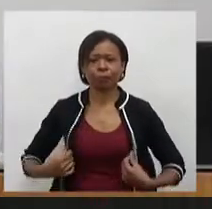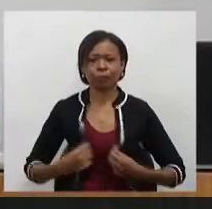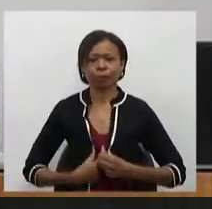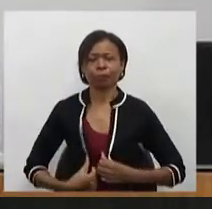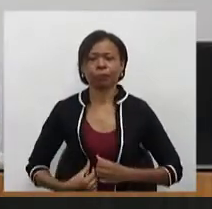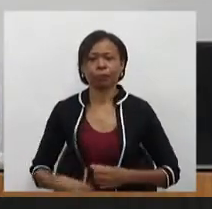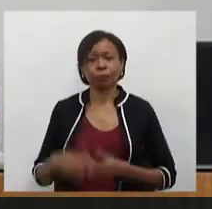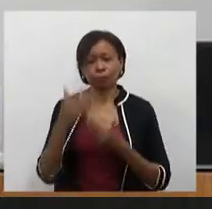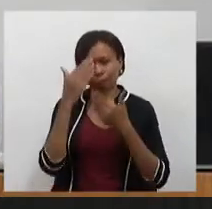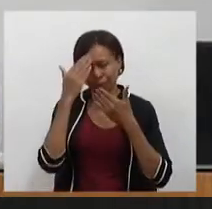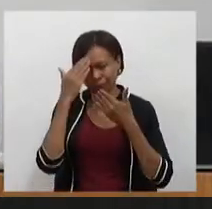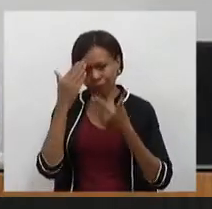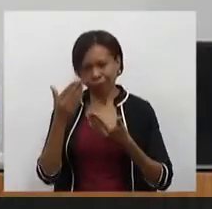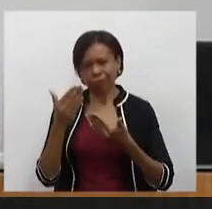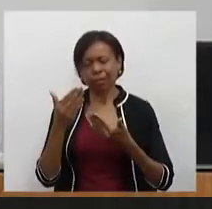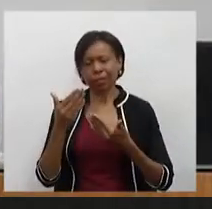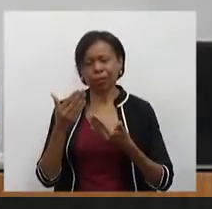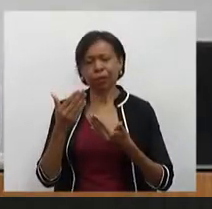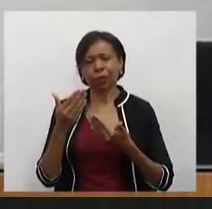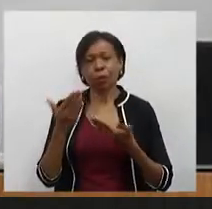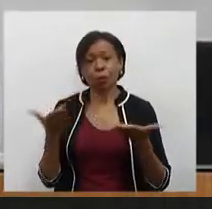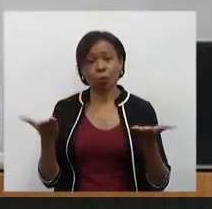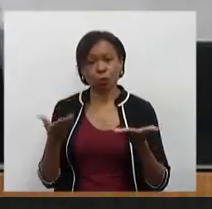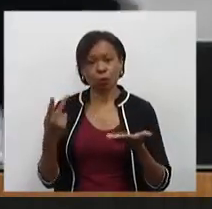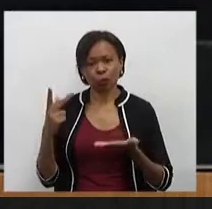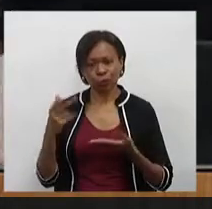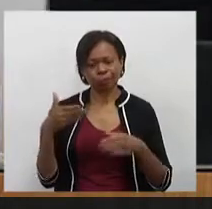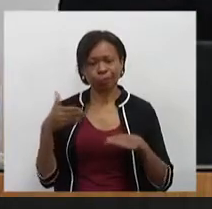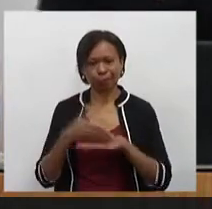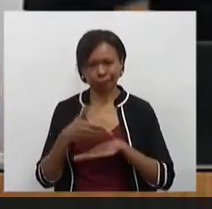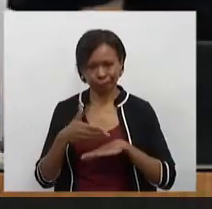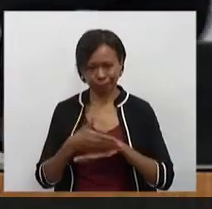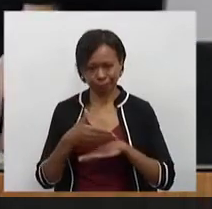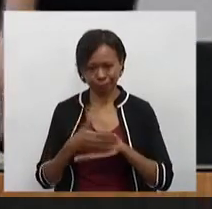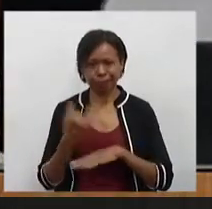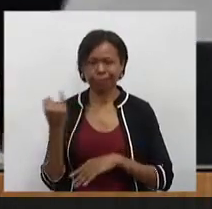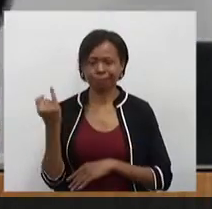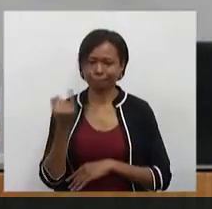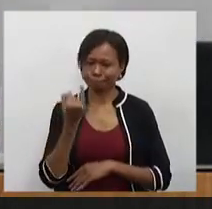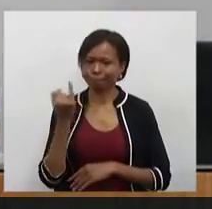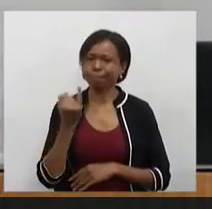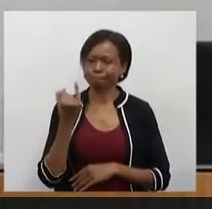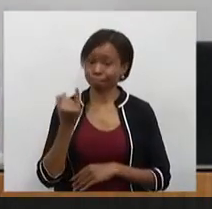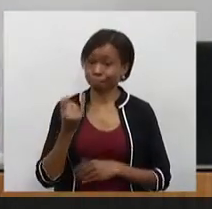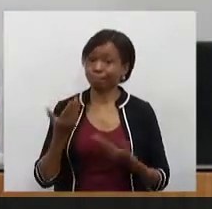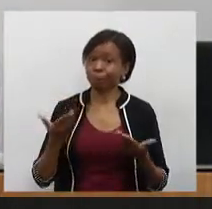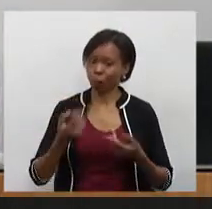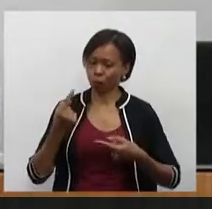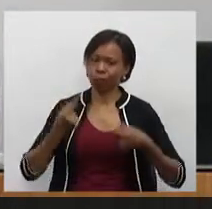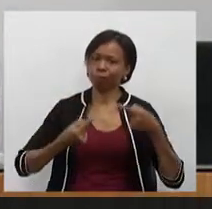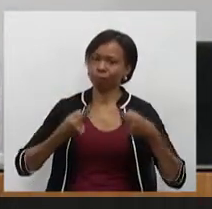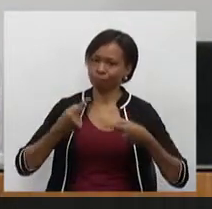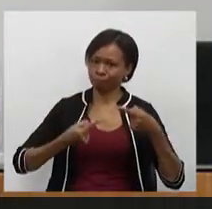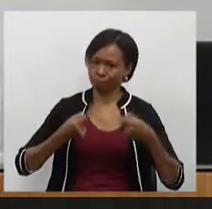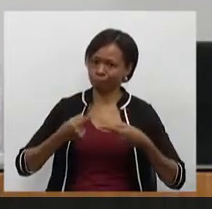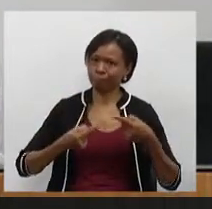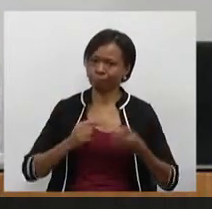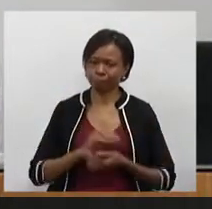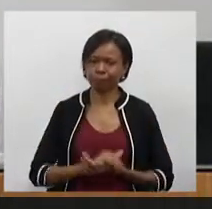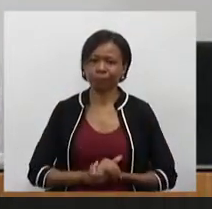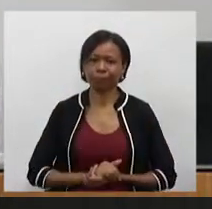obrigado, Washington. Agradecemos sua participação, muito importante para esse debate, para essa audiência.